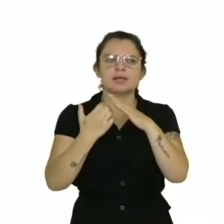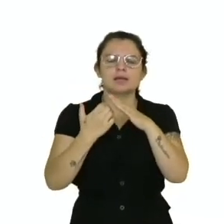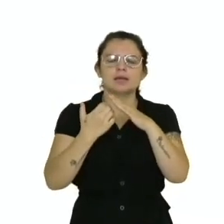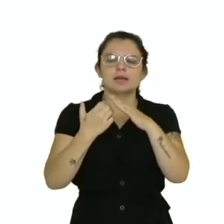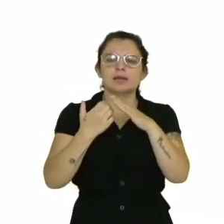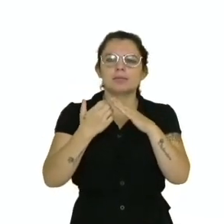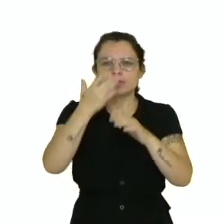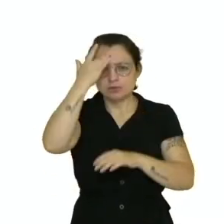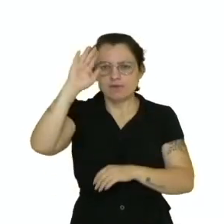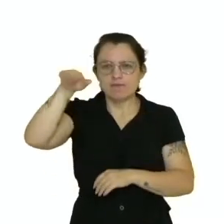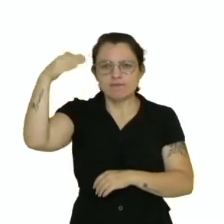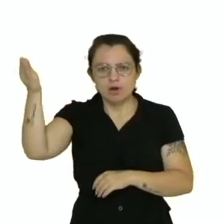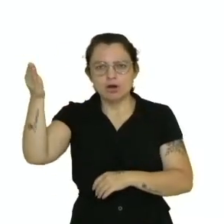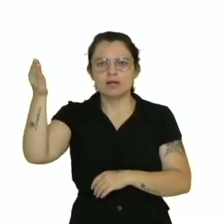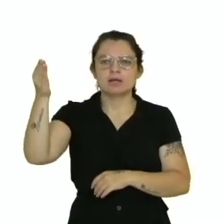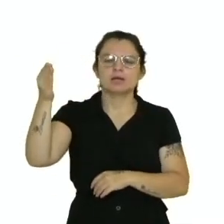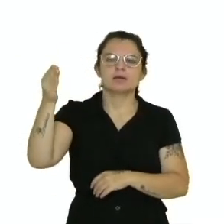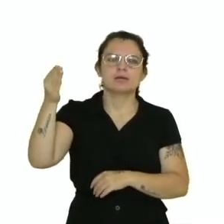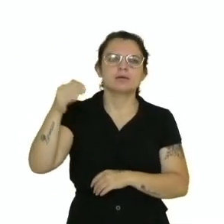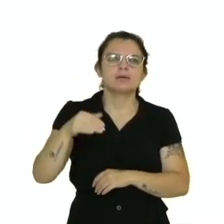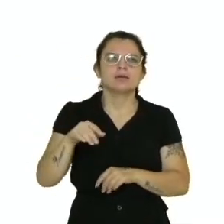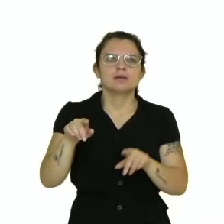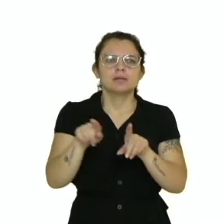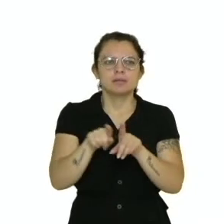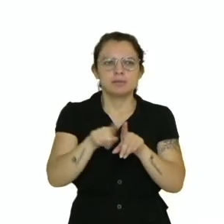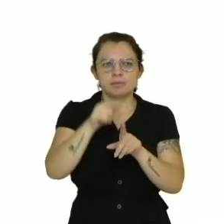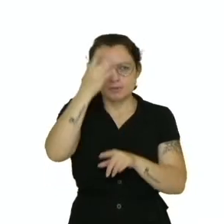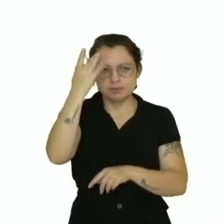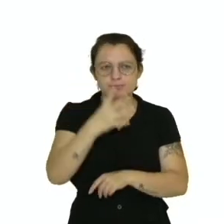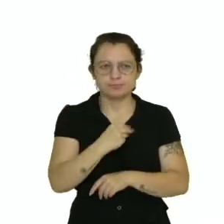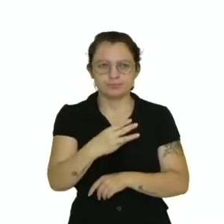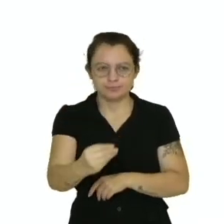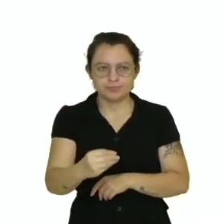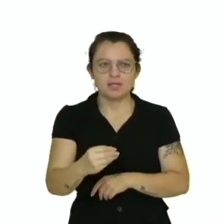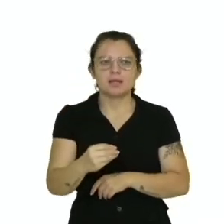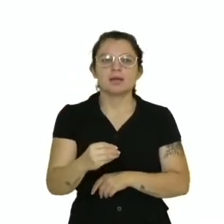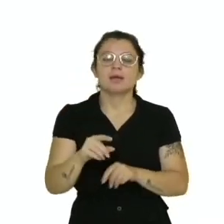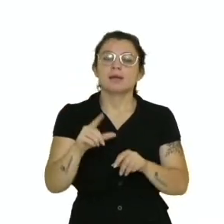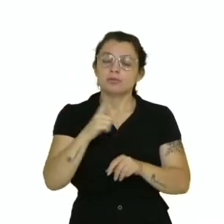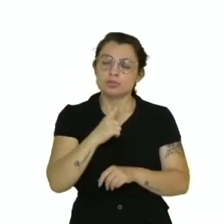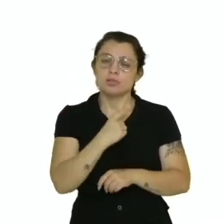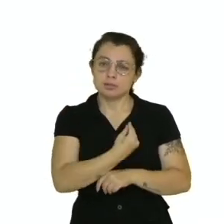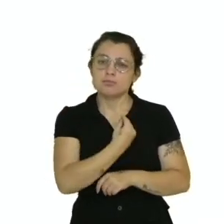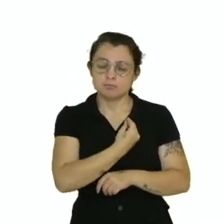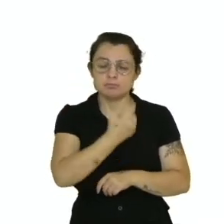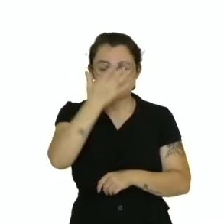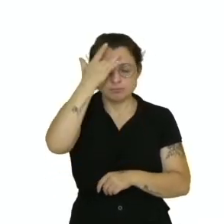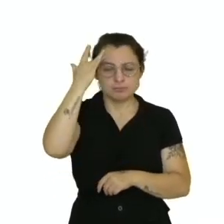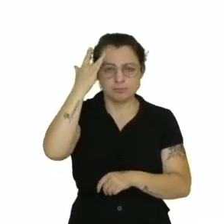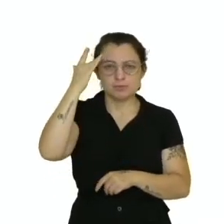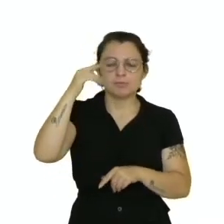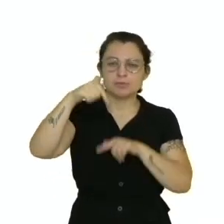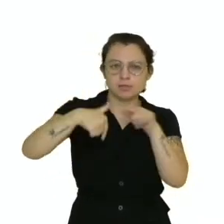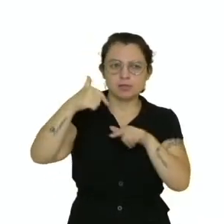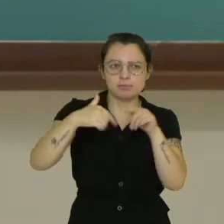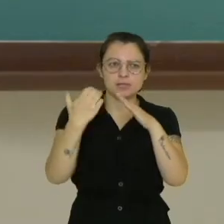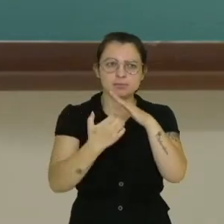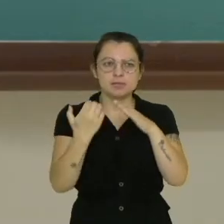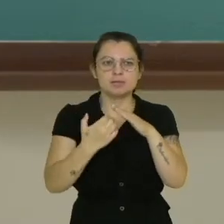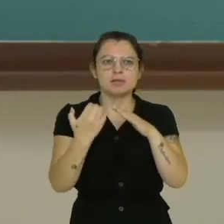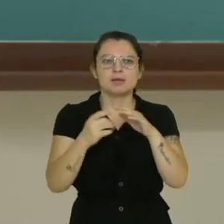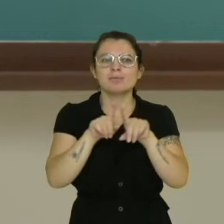e descendentes, era grande. Em geral, as mulheres recebiam salários menores que os homens e muitas vezes exerciam a mesma